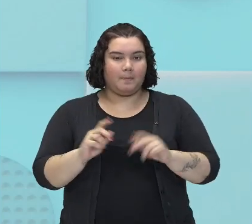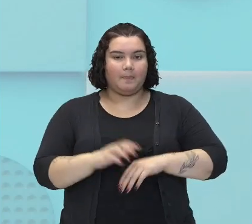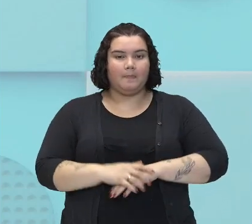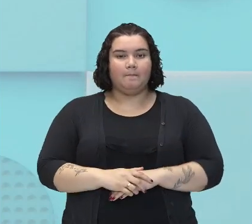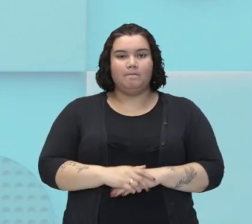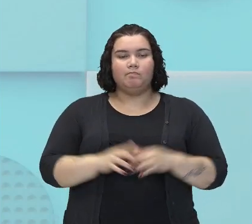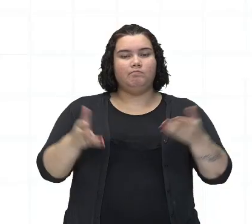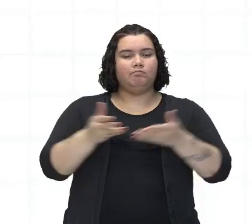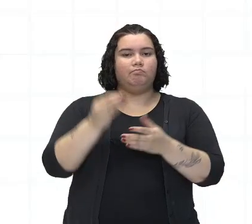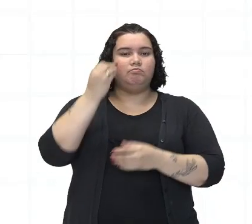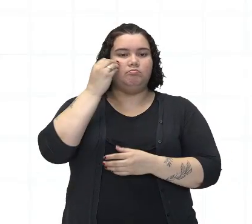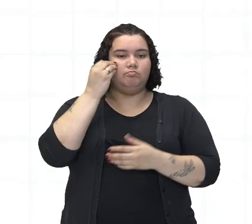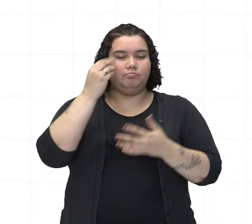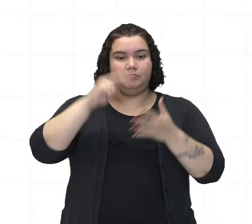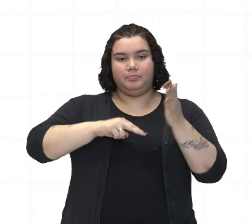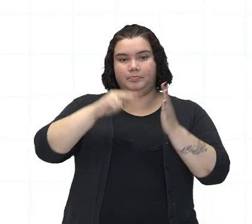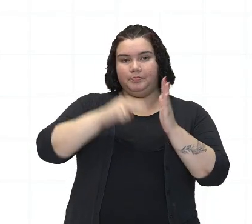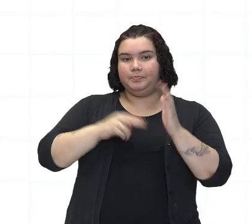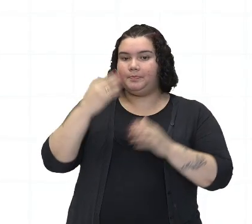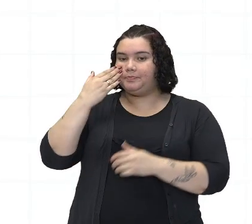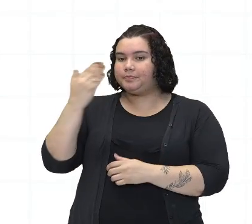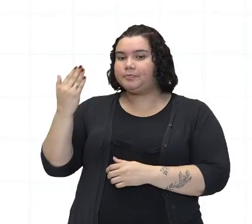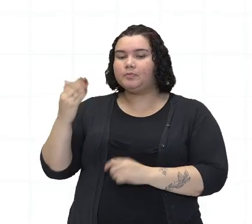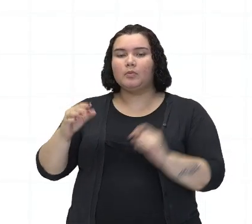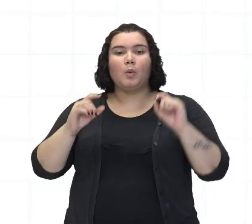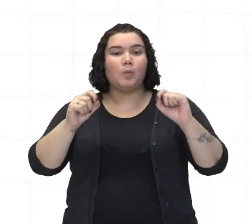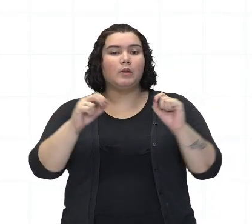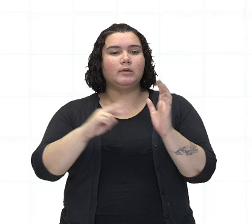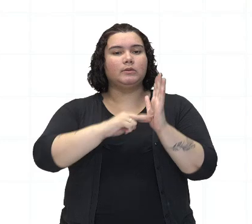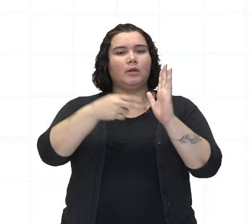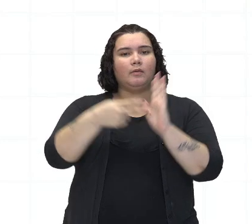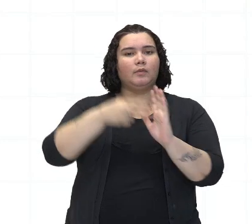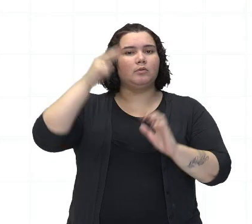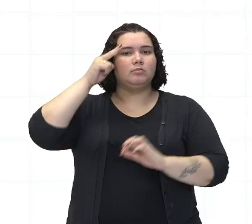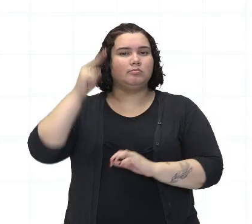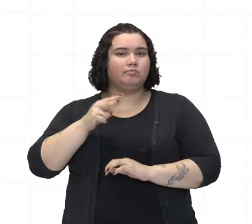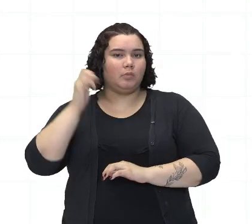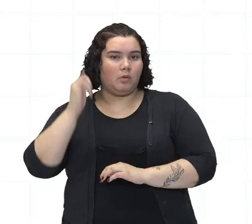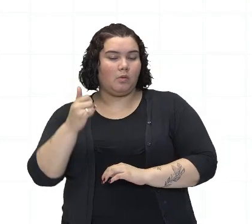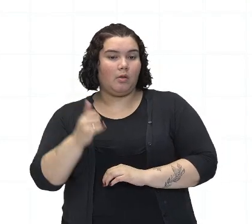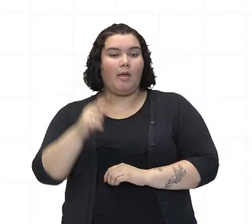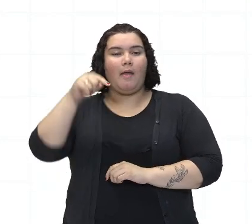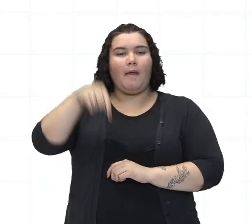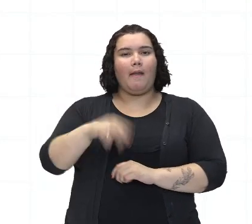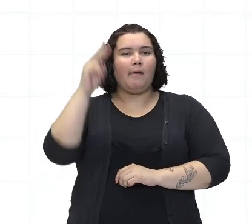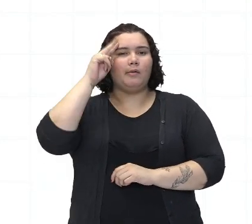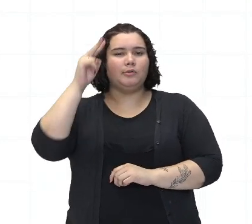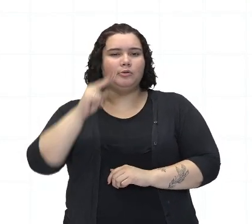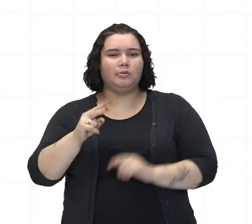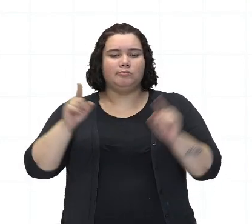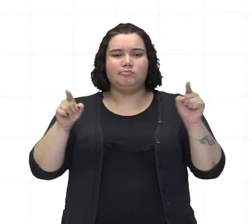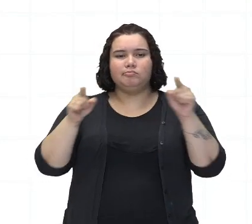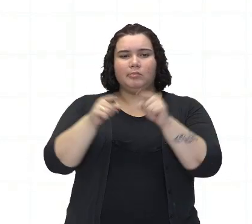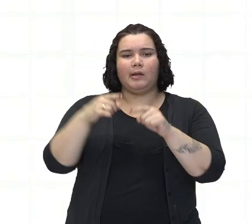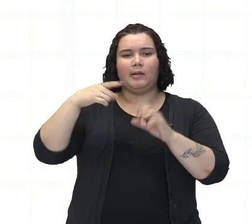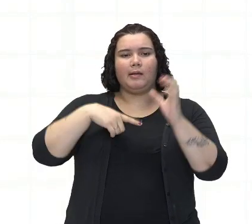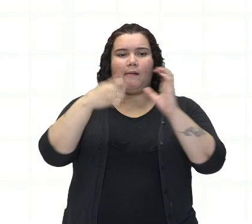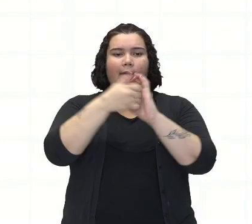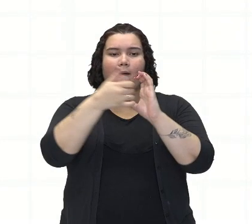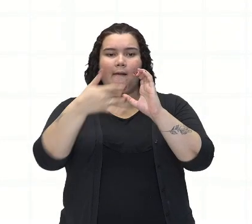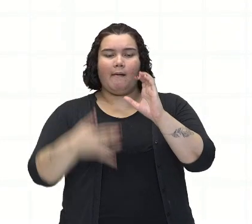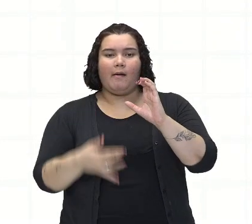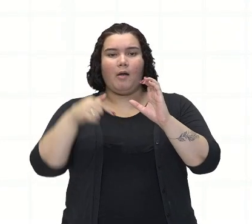Então, dá uma olhadinha aí na nossa cartela. O que é conto? O conto é uma história curta, caracterizada por uma